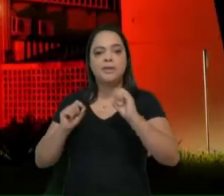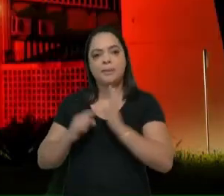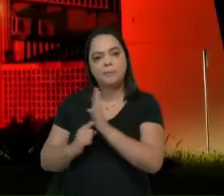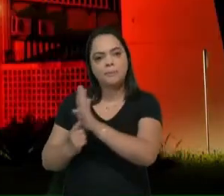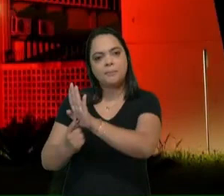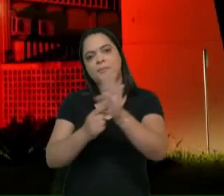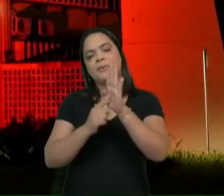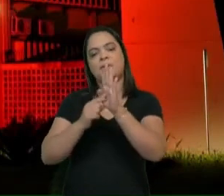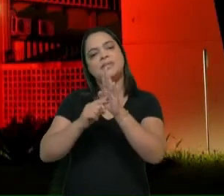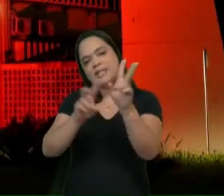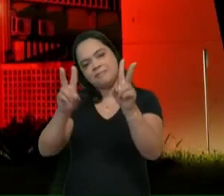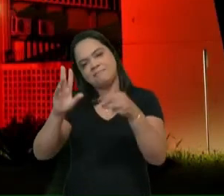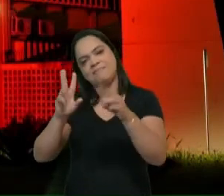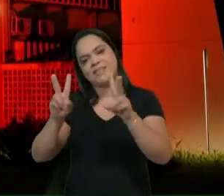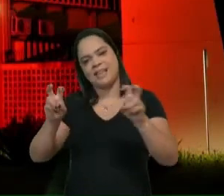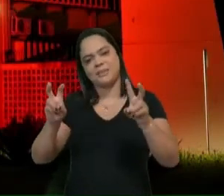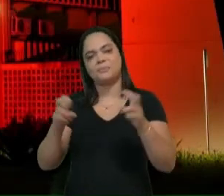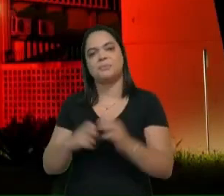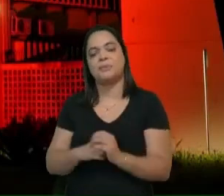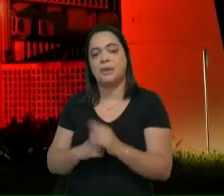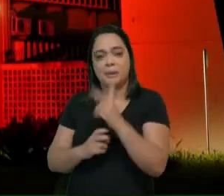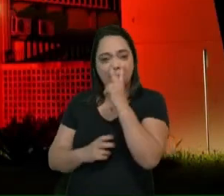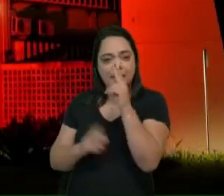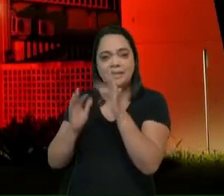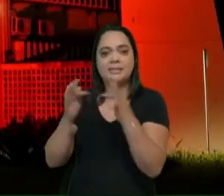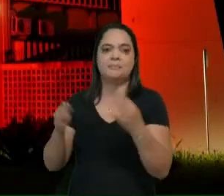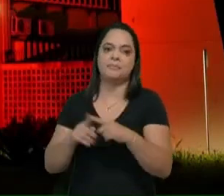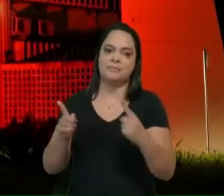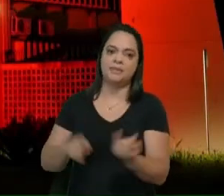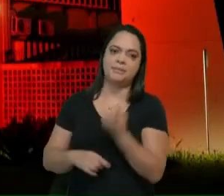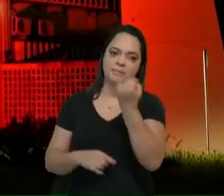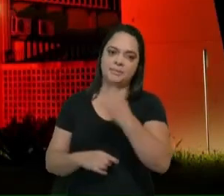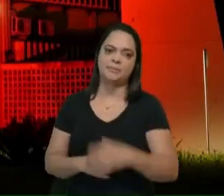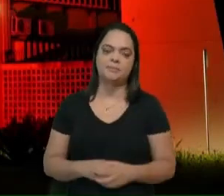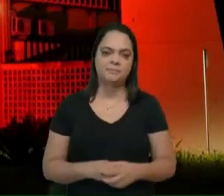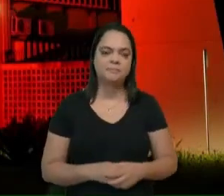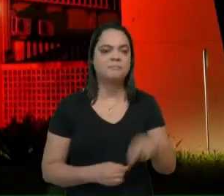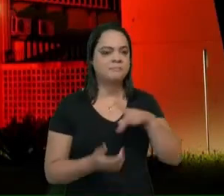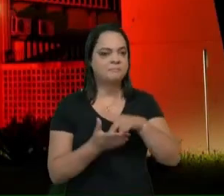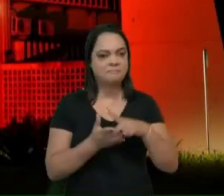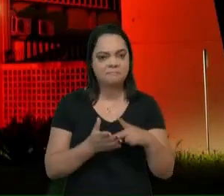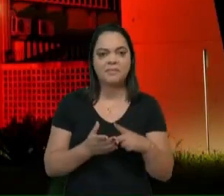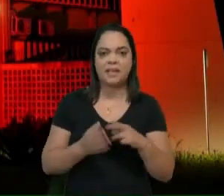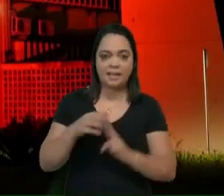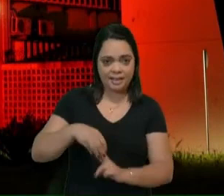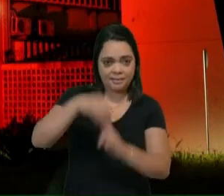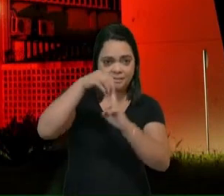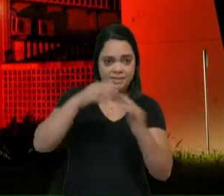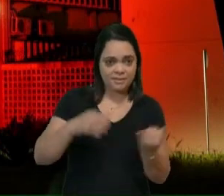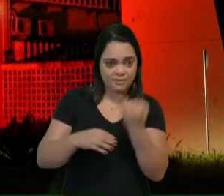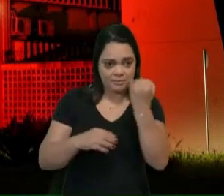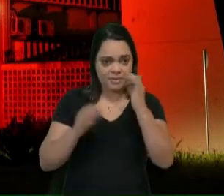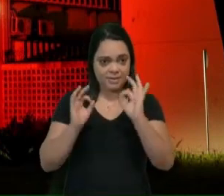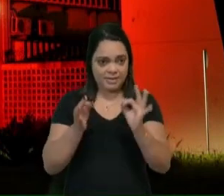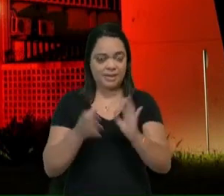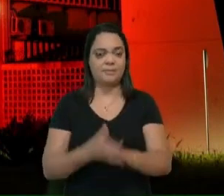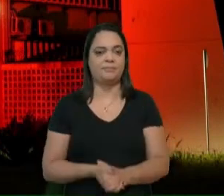a essa causa isso é muito legal parece pouco mas representa muito é uma representatividade grande Uh